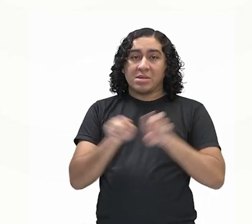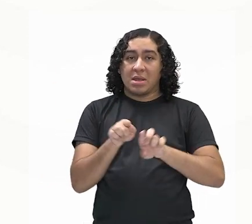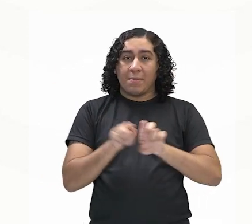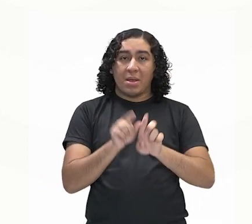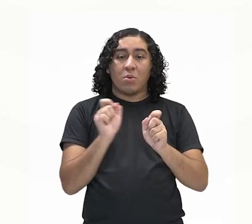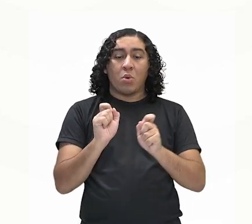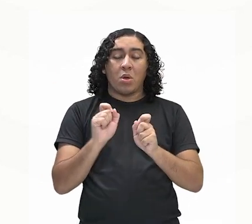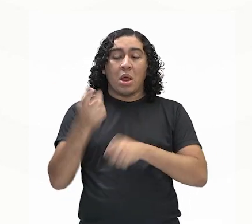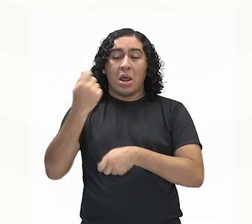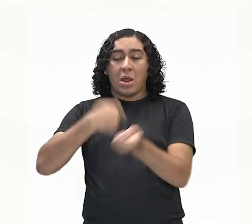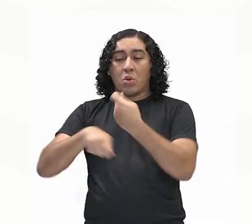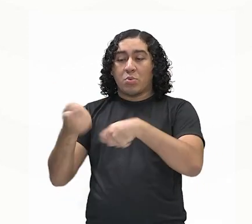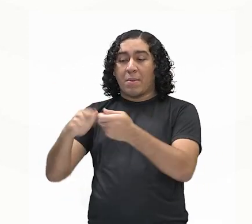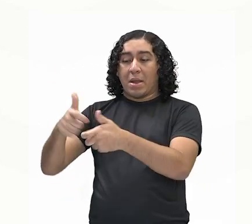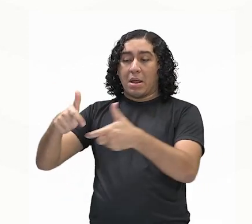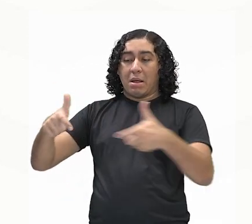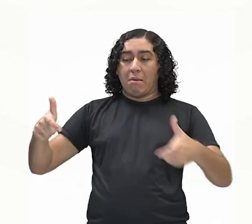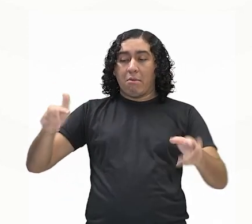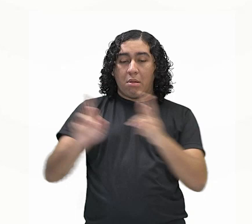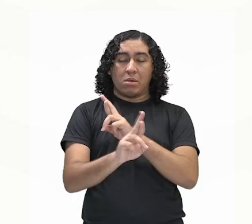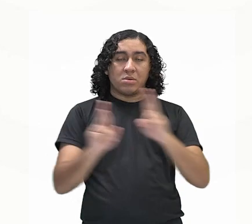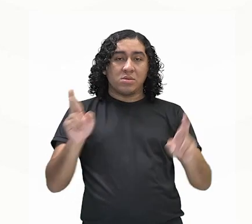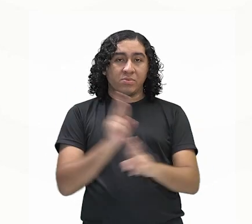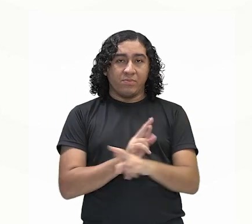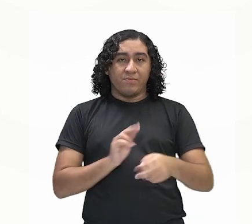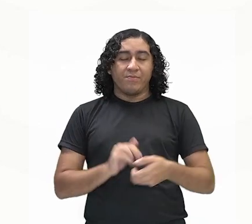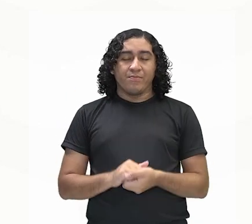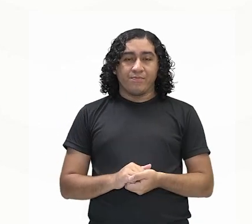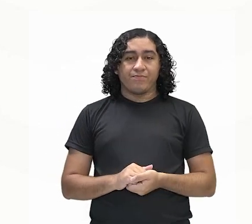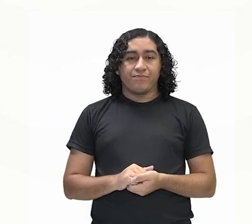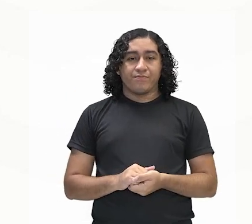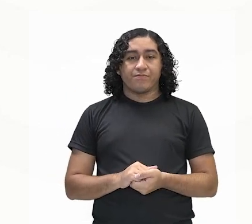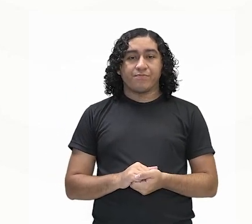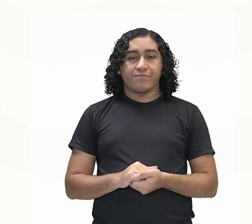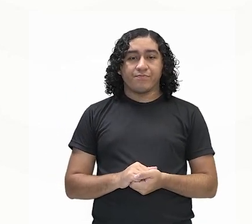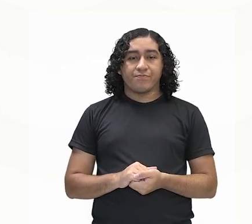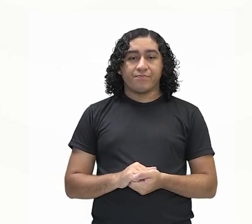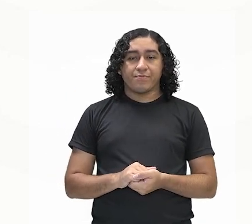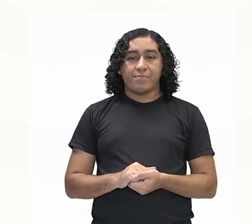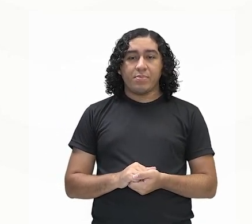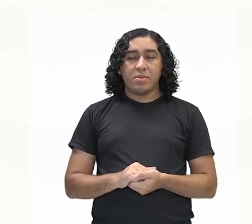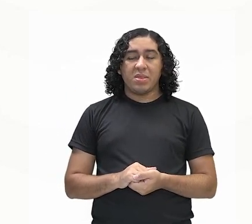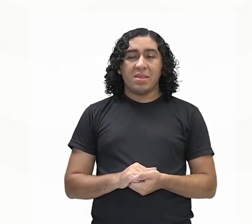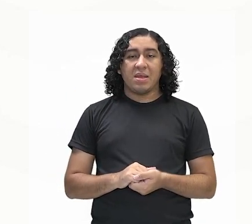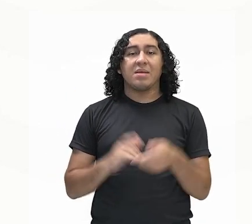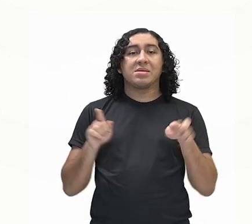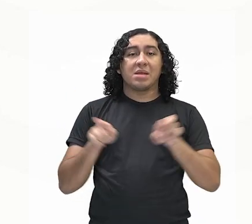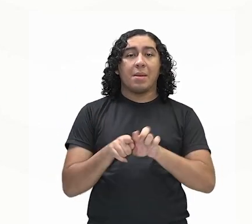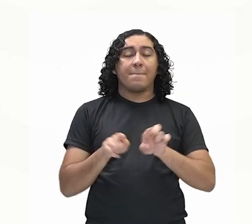crescimento econômico. Saiu também da Conferência de Estocolmo